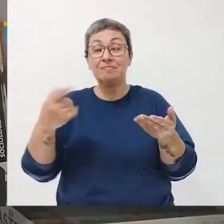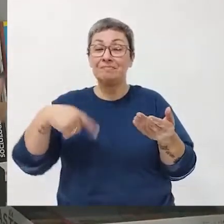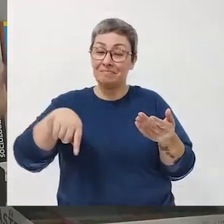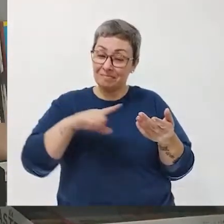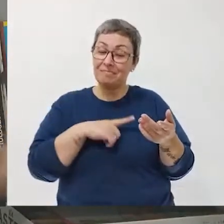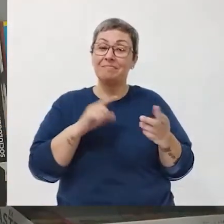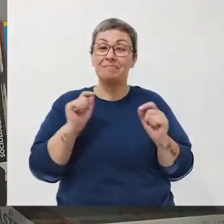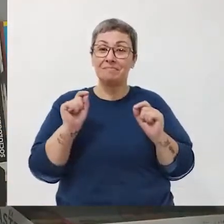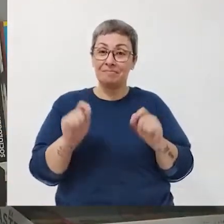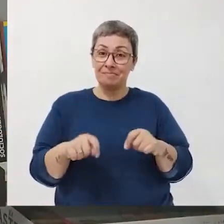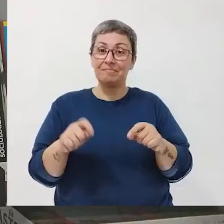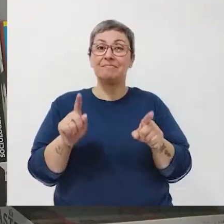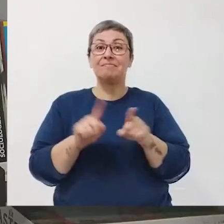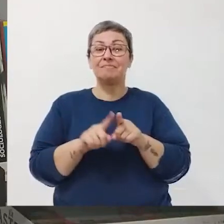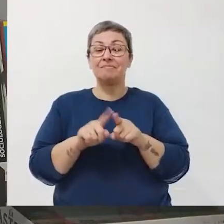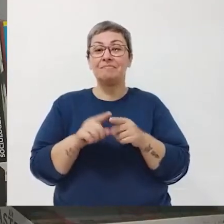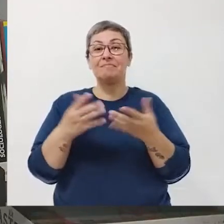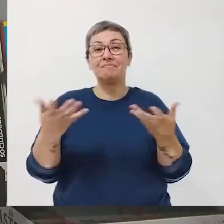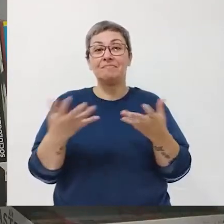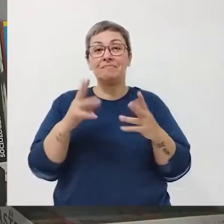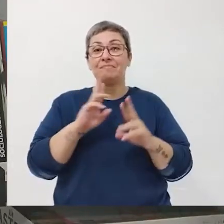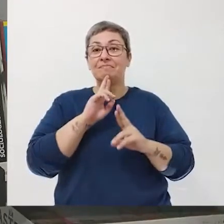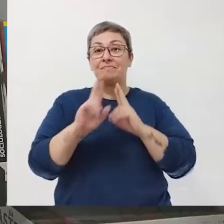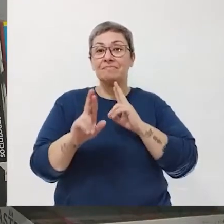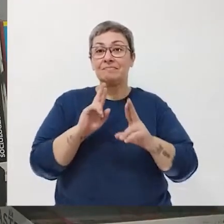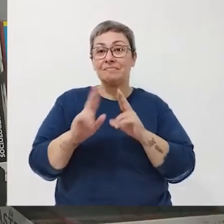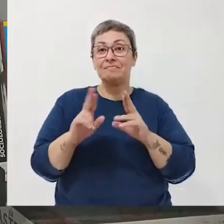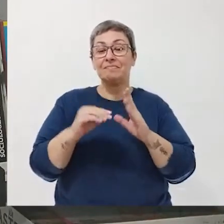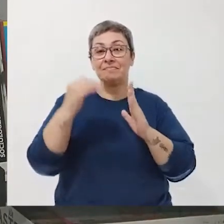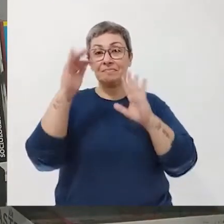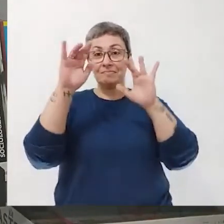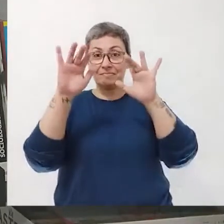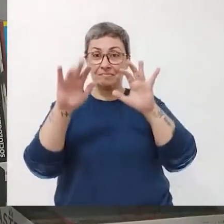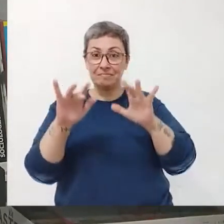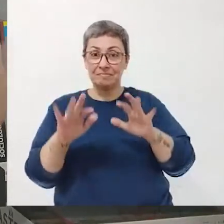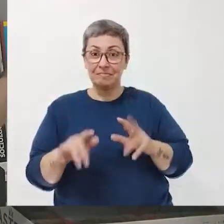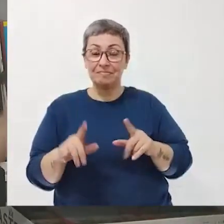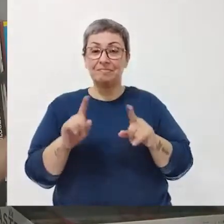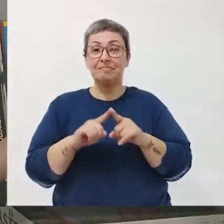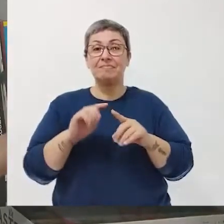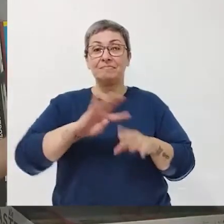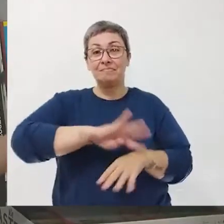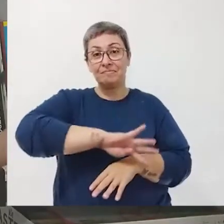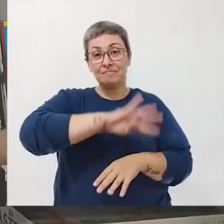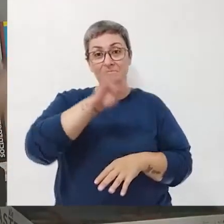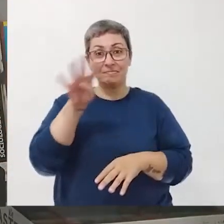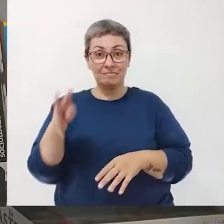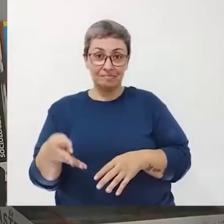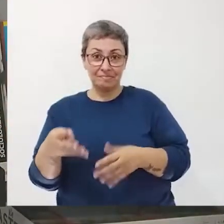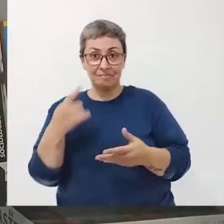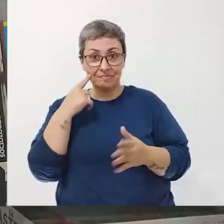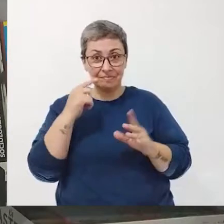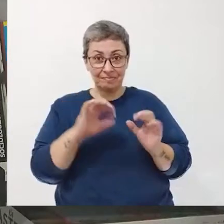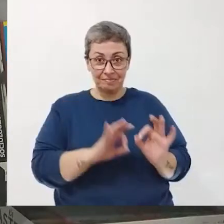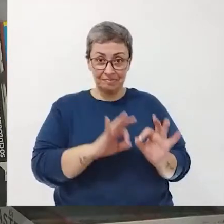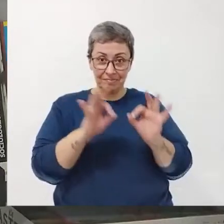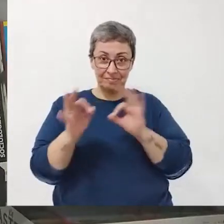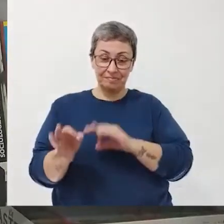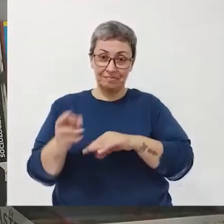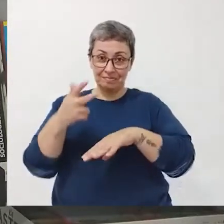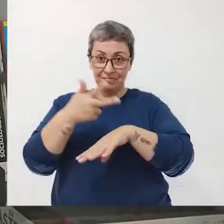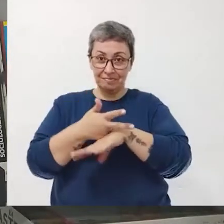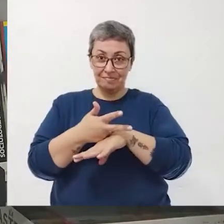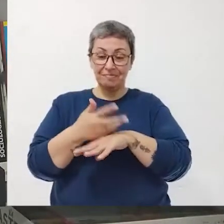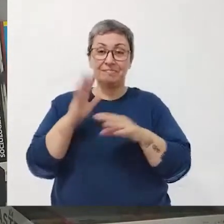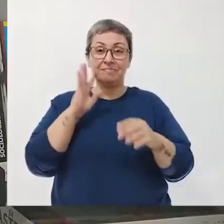de vocês mesmos que responderam ao formulário enviado sobre o arco-íris. Vamos acompanhar esses dois vídeos